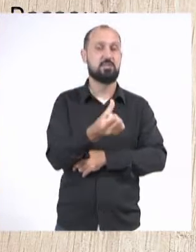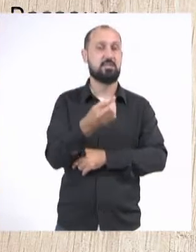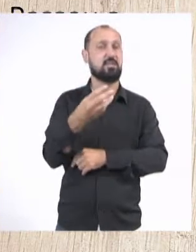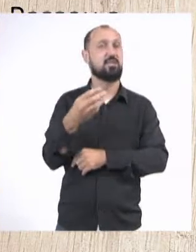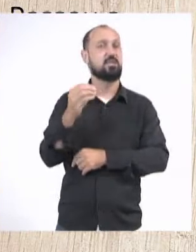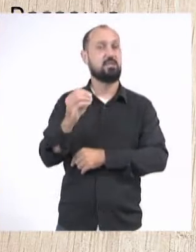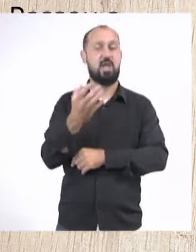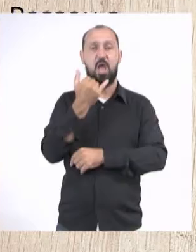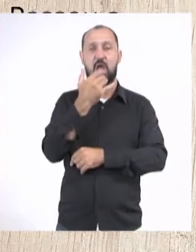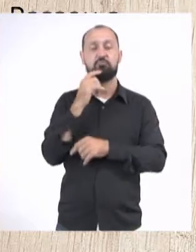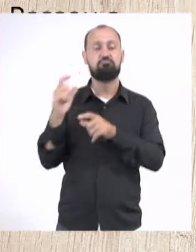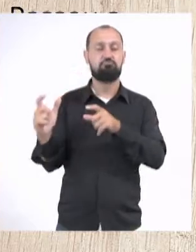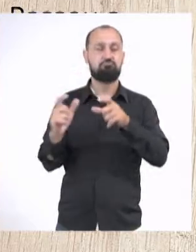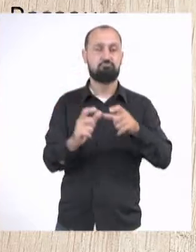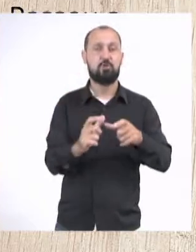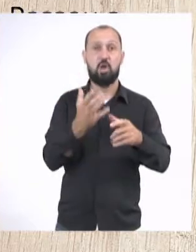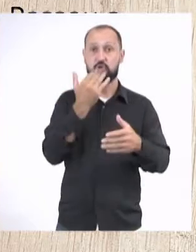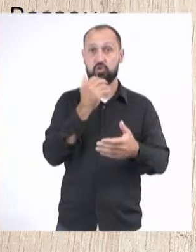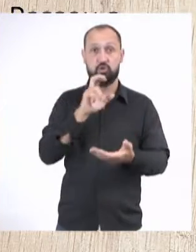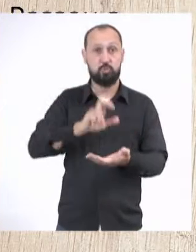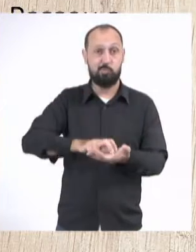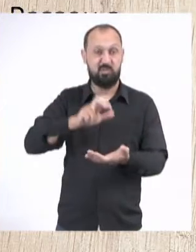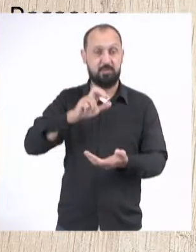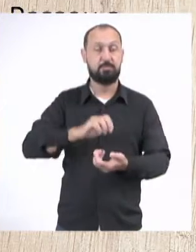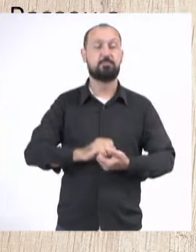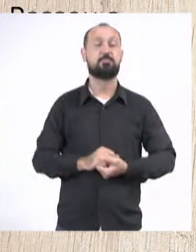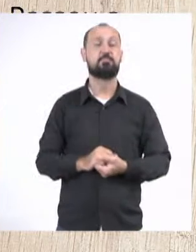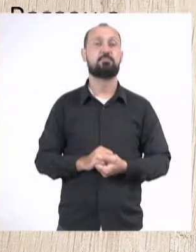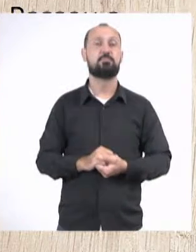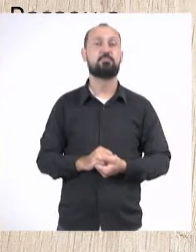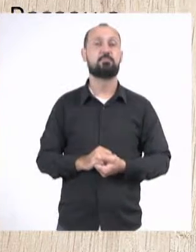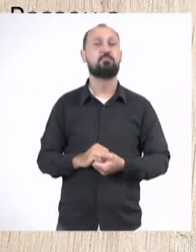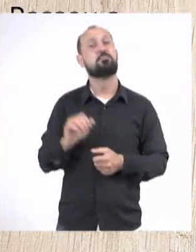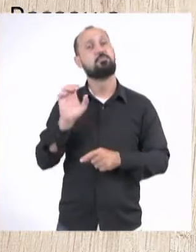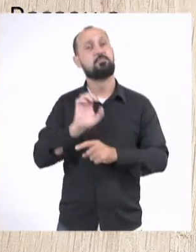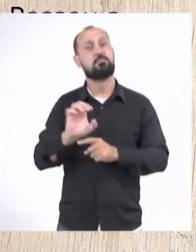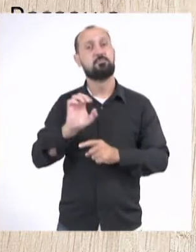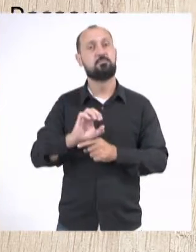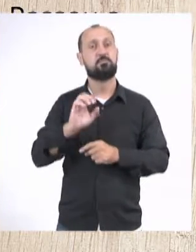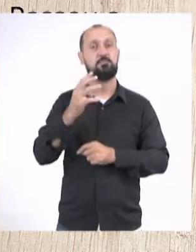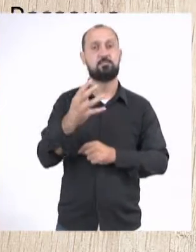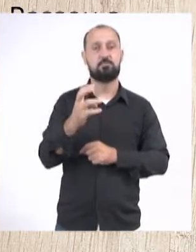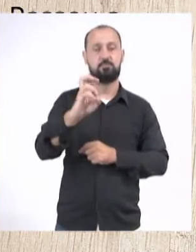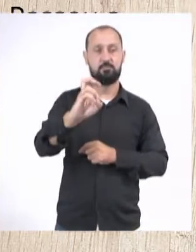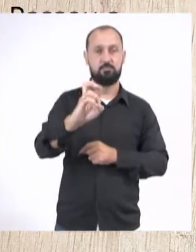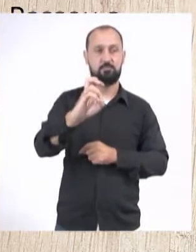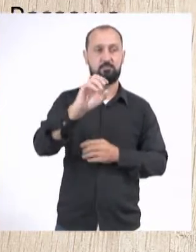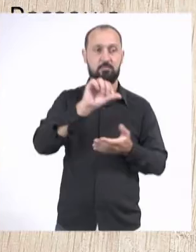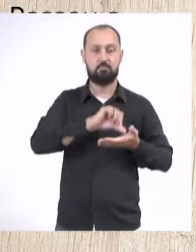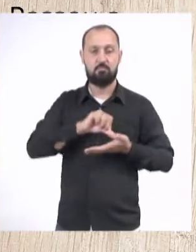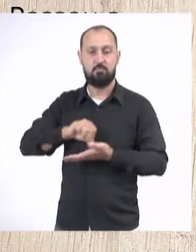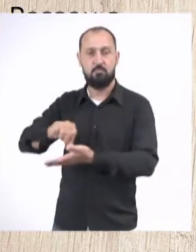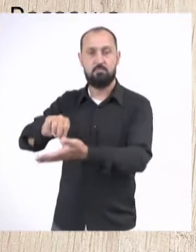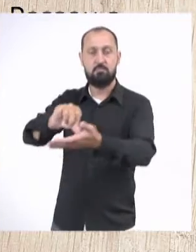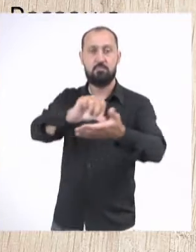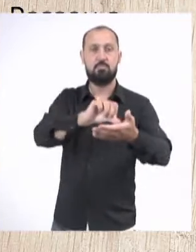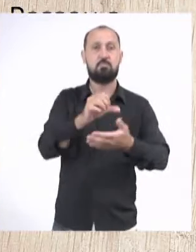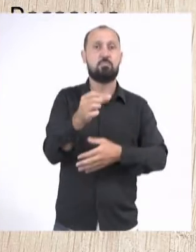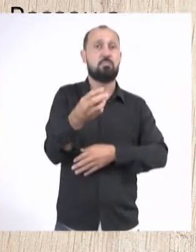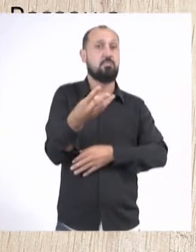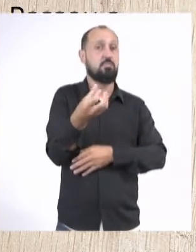8.635 refeições do tipo café da manhã. Atualmente, o Estado ele possui 45 unidades em